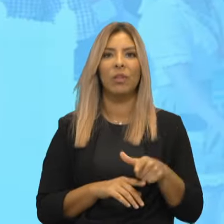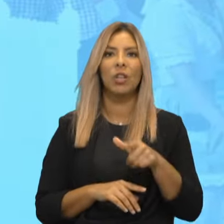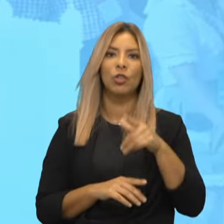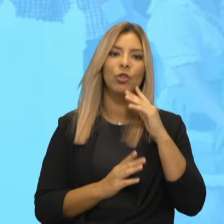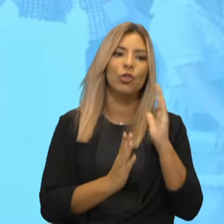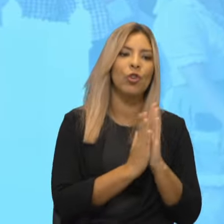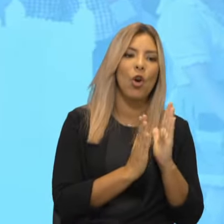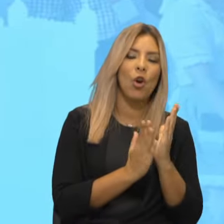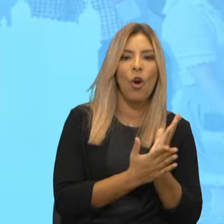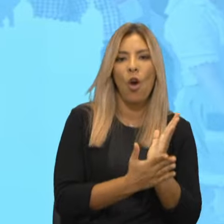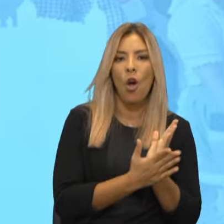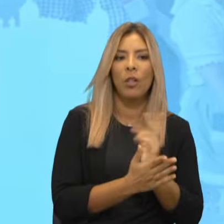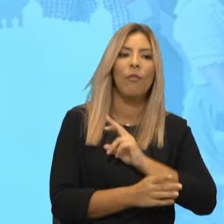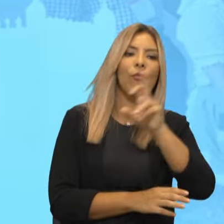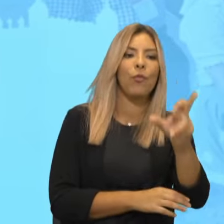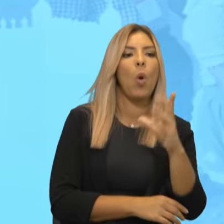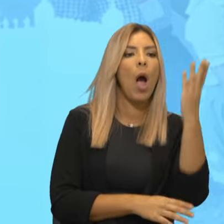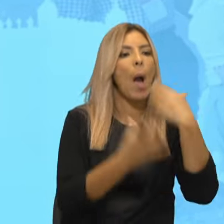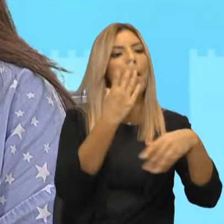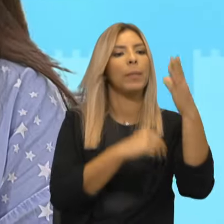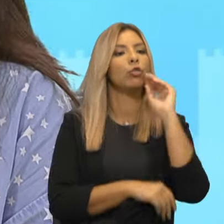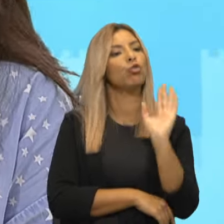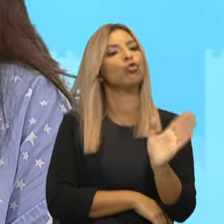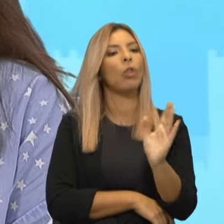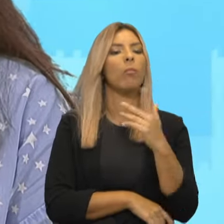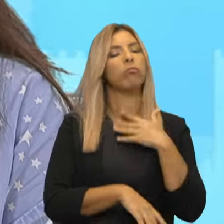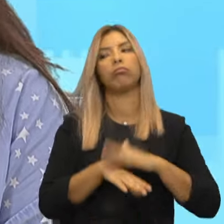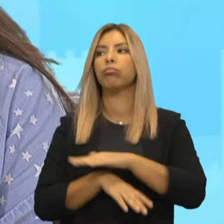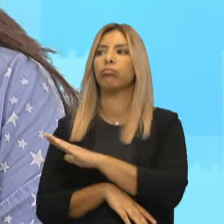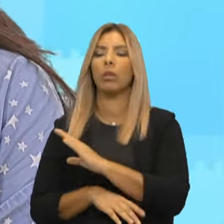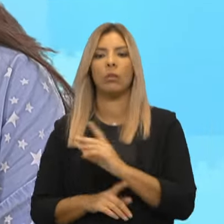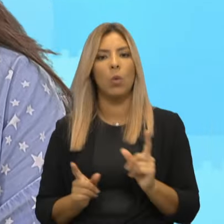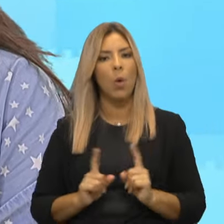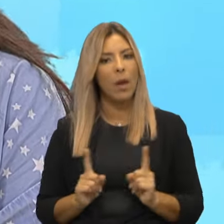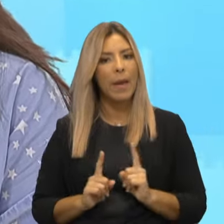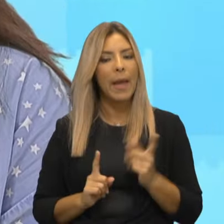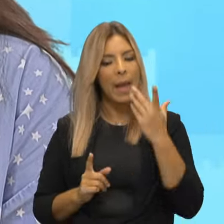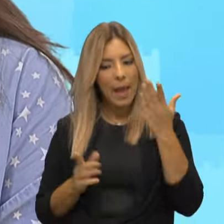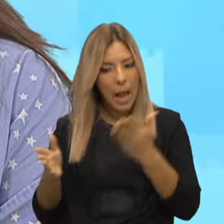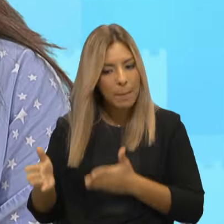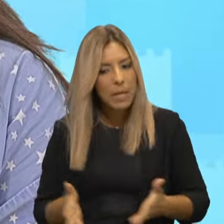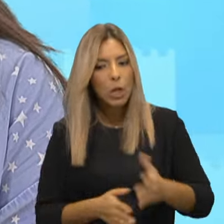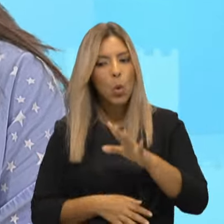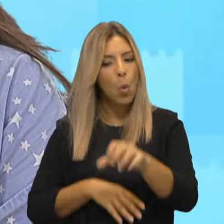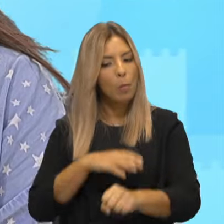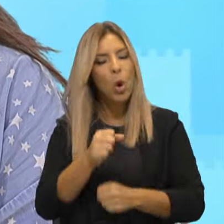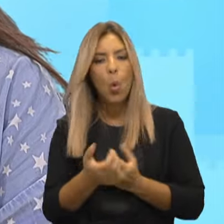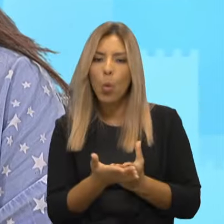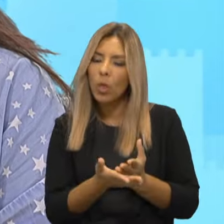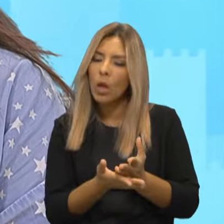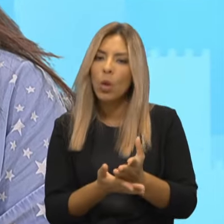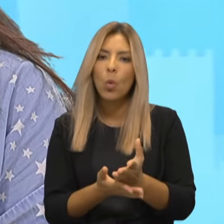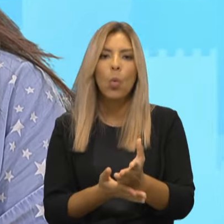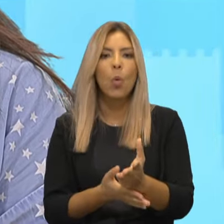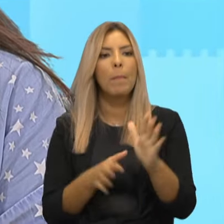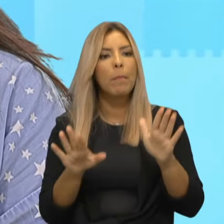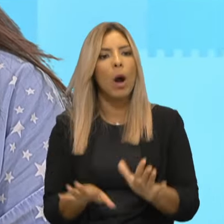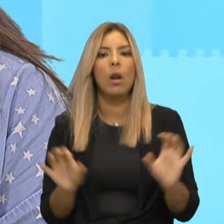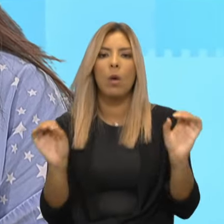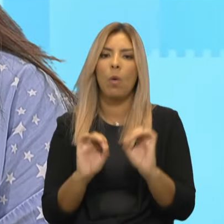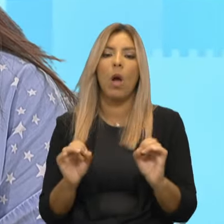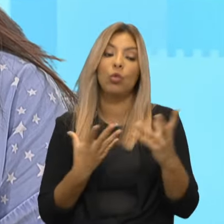aprendemos e pronto. E eu também já aprendi isso um dia, mas é de facto estar em caminho. E estar em caminho só faz sentido com as